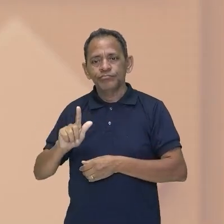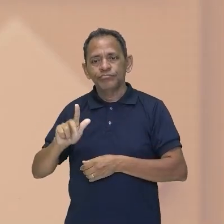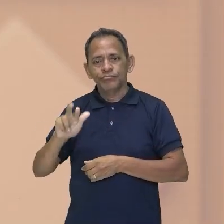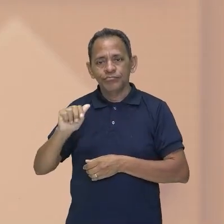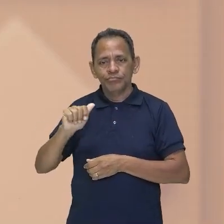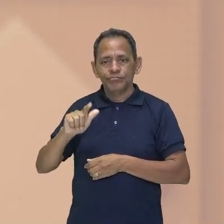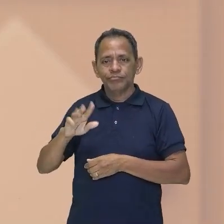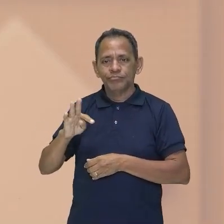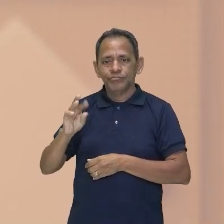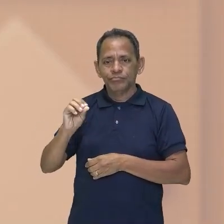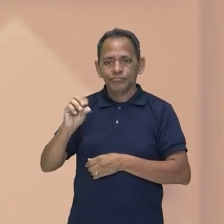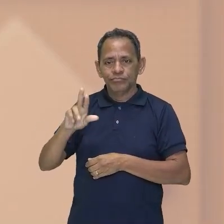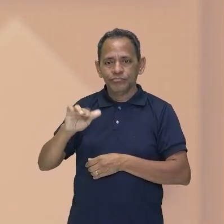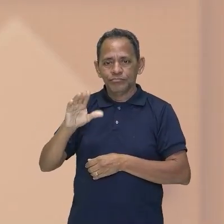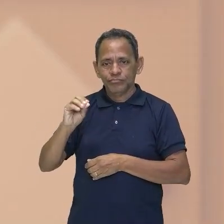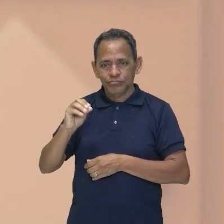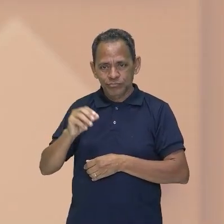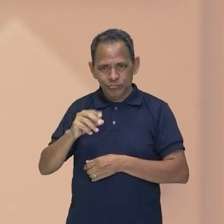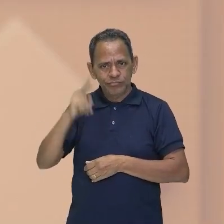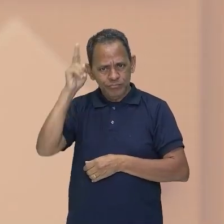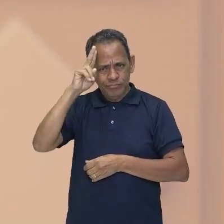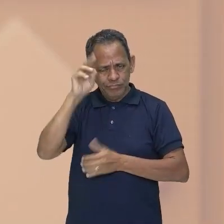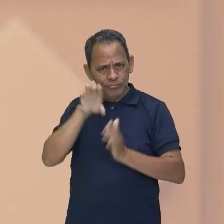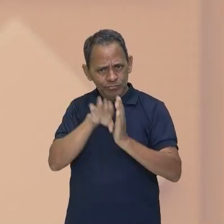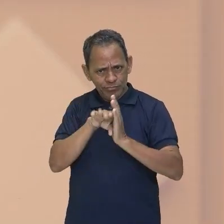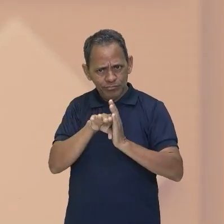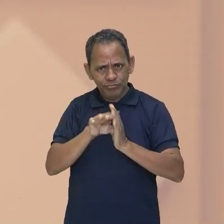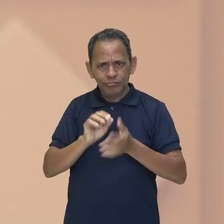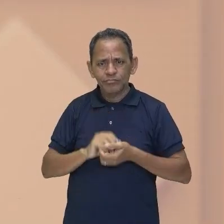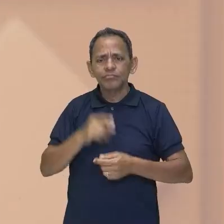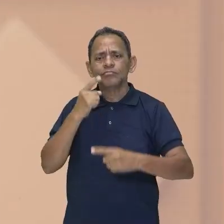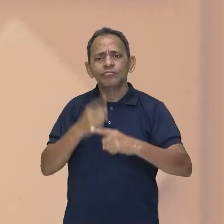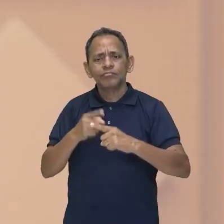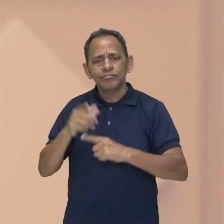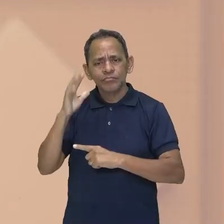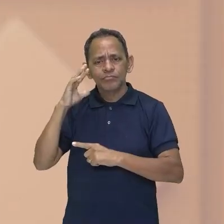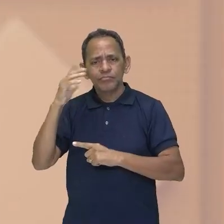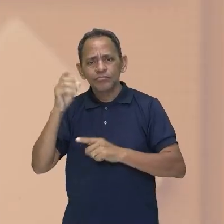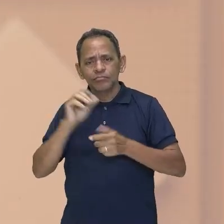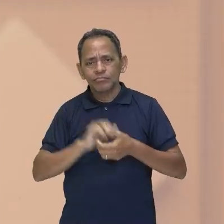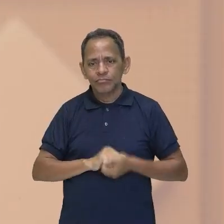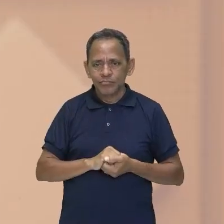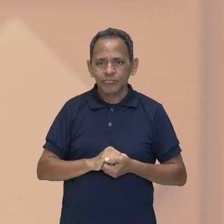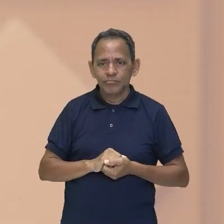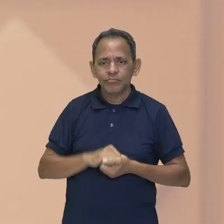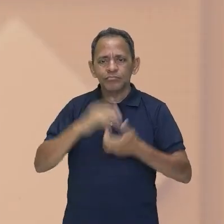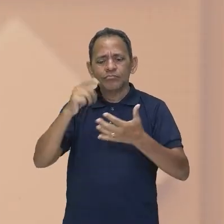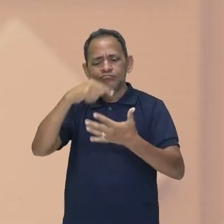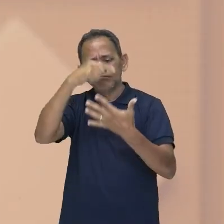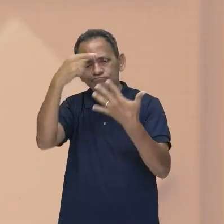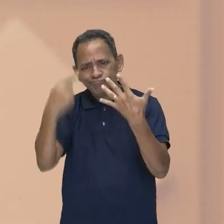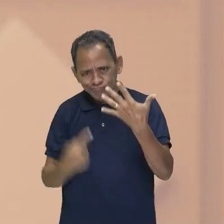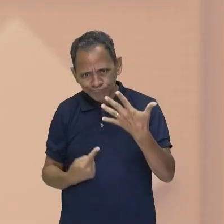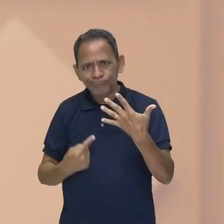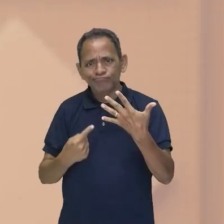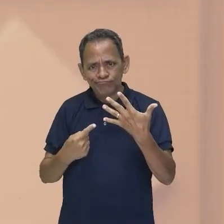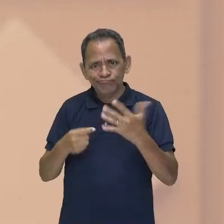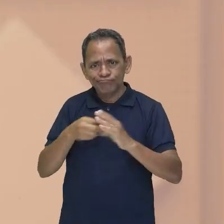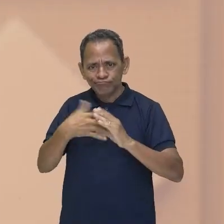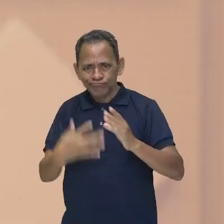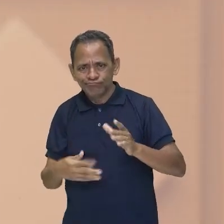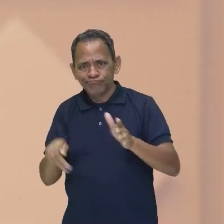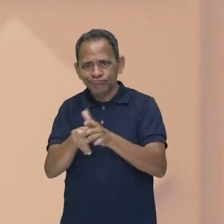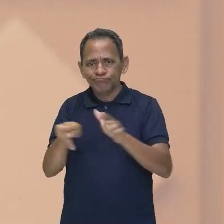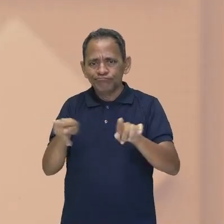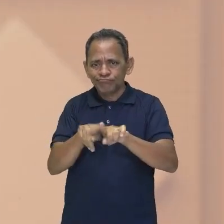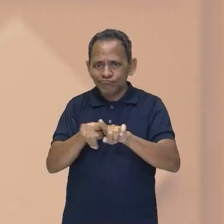o que são esses movimentos migratórios? Por que eles ocorrem, né? Quais são os fatores que vão fazer com que as pessoas